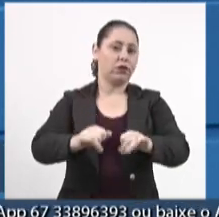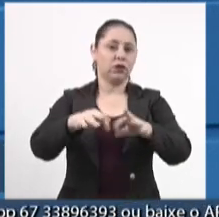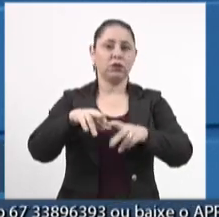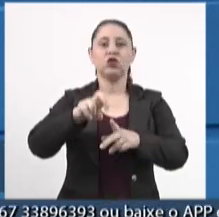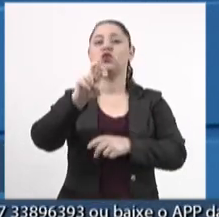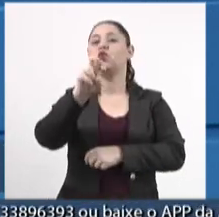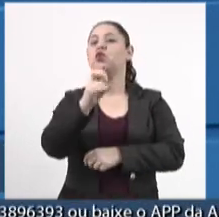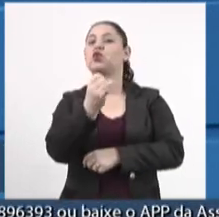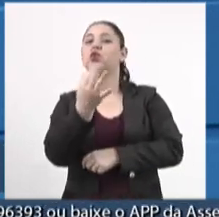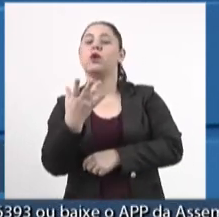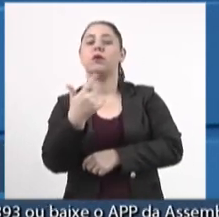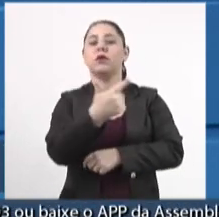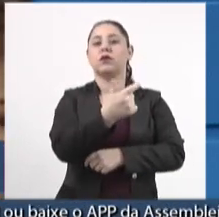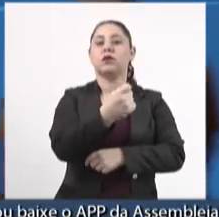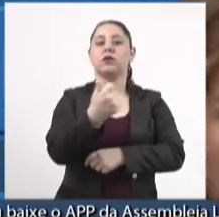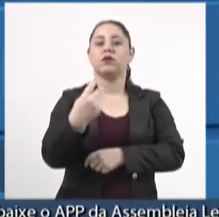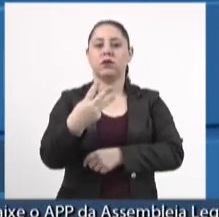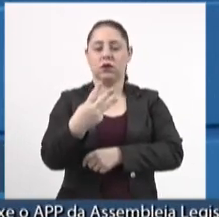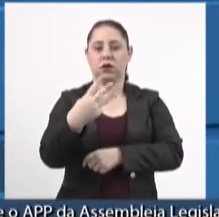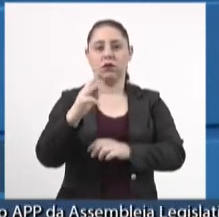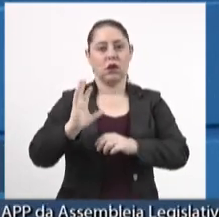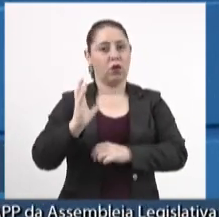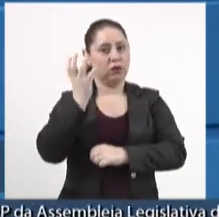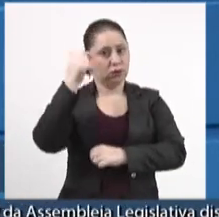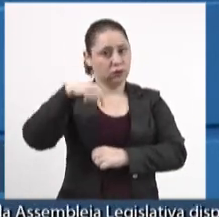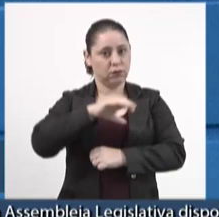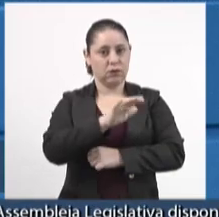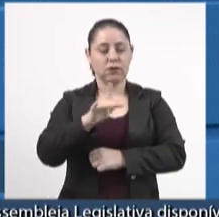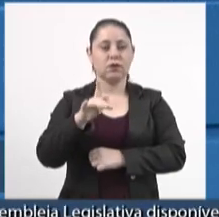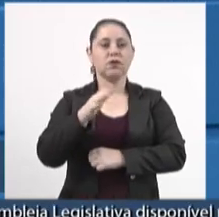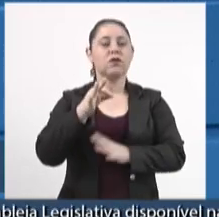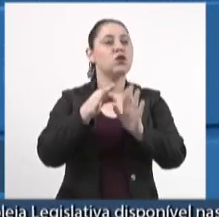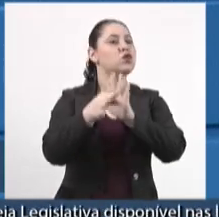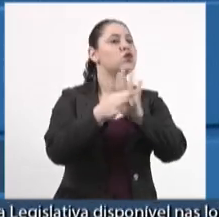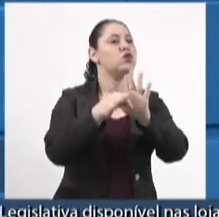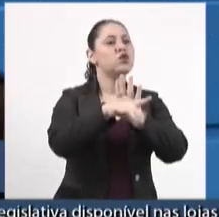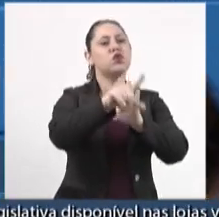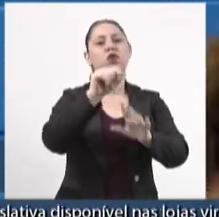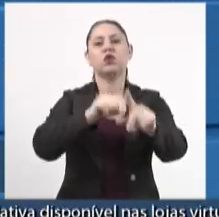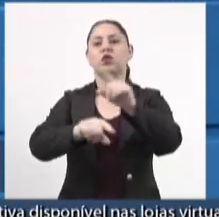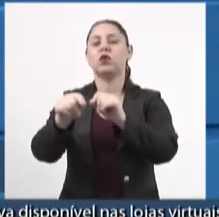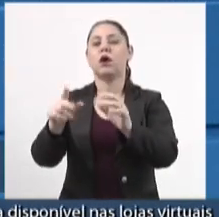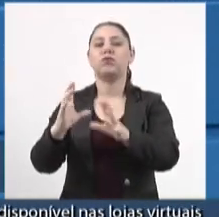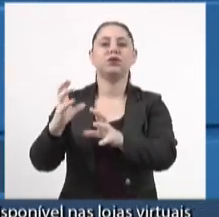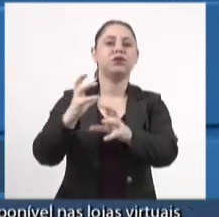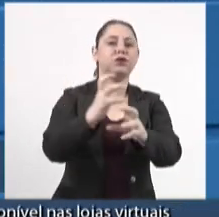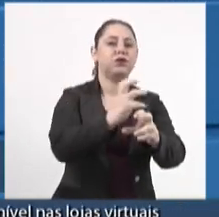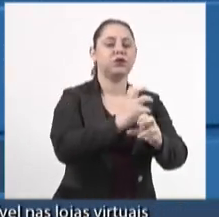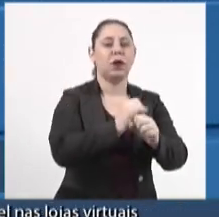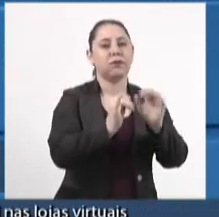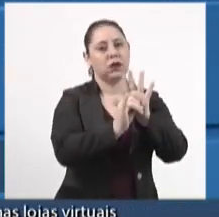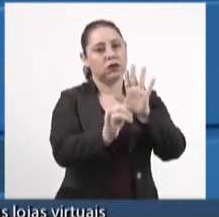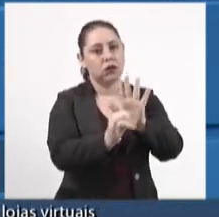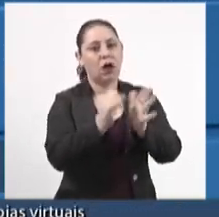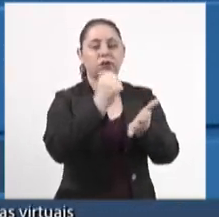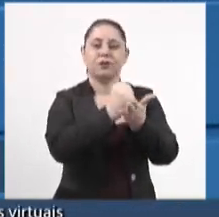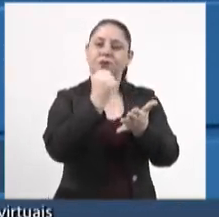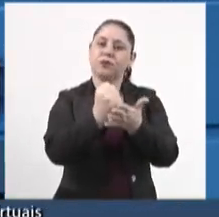número 5/2023, realizada em Campo Grande, para colher sugestões e contribuições às minutas de edital e